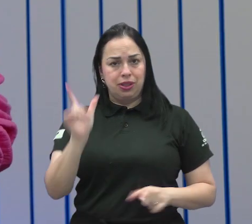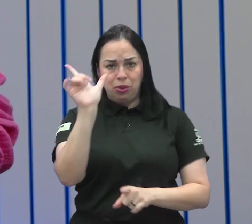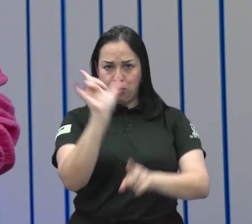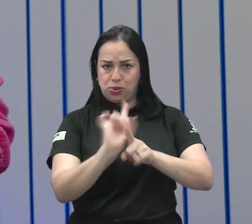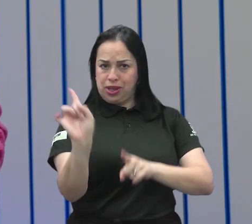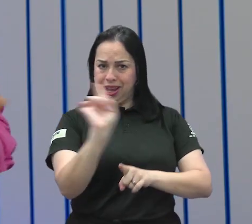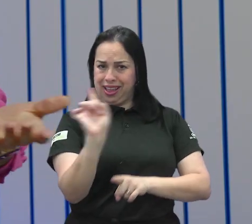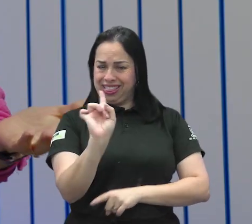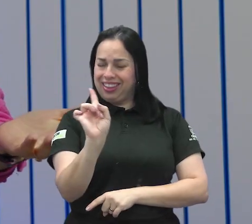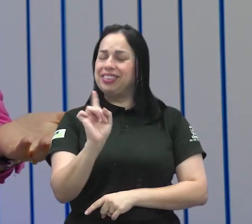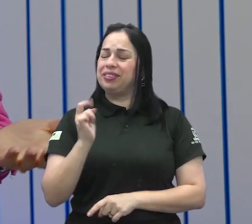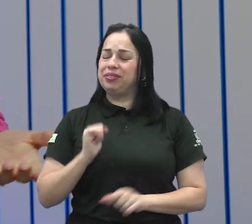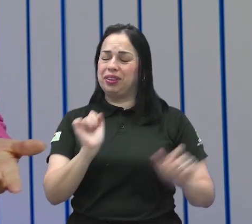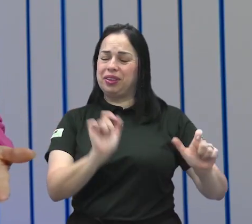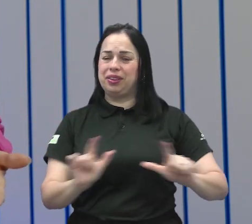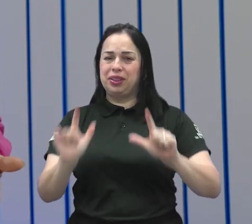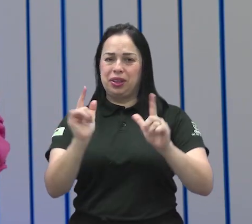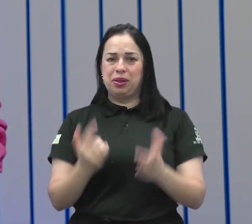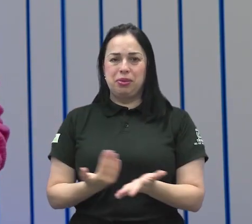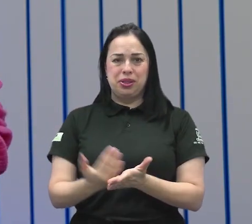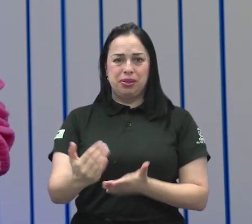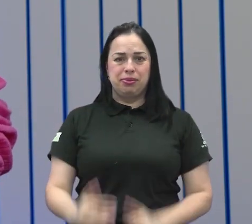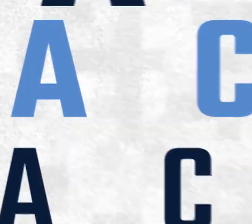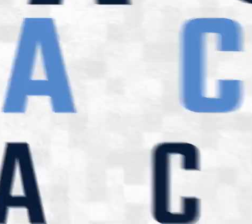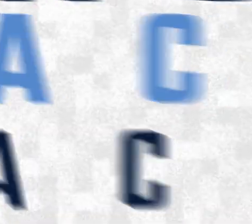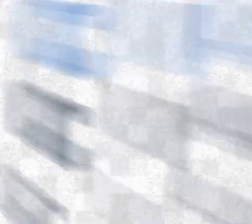com a gente, o Sobre Política está começando.